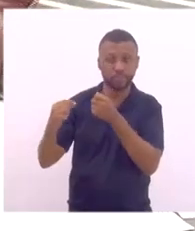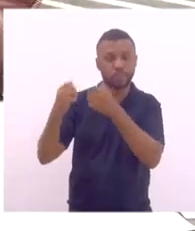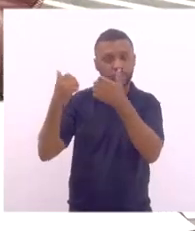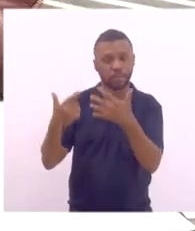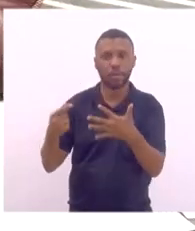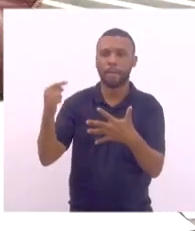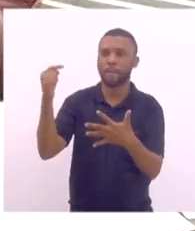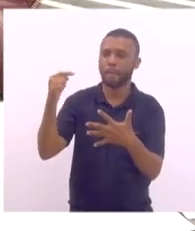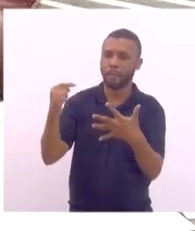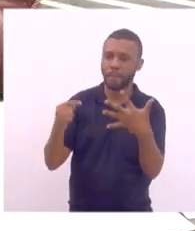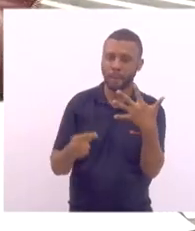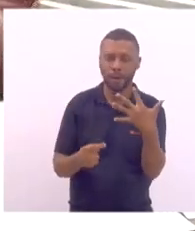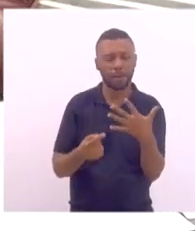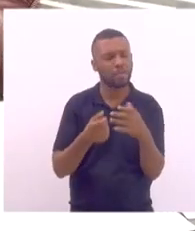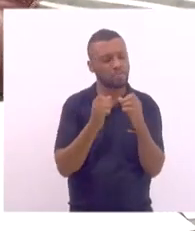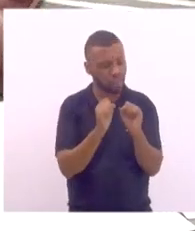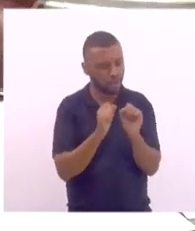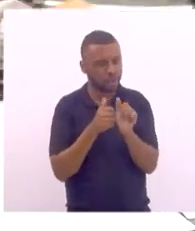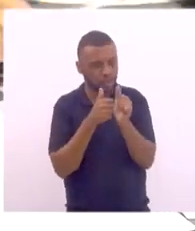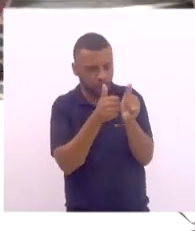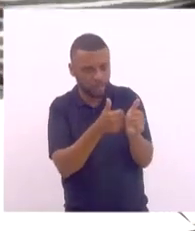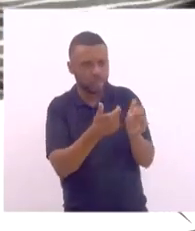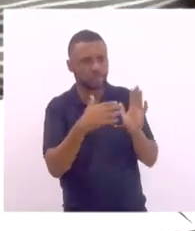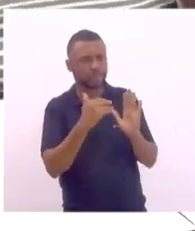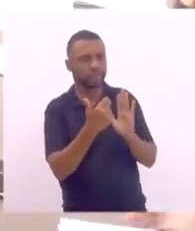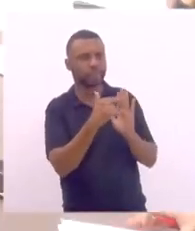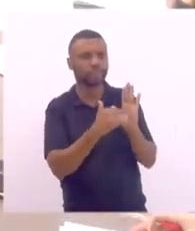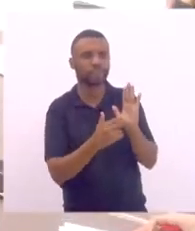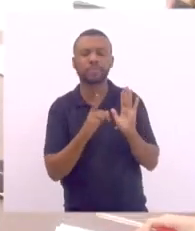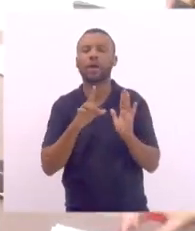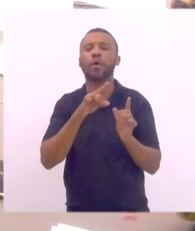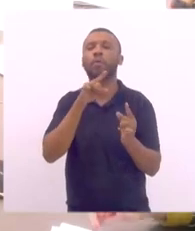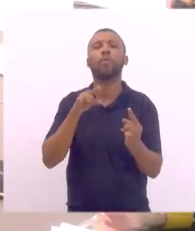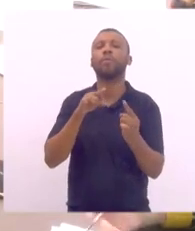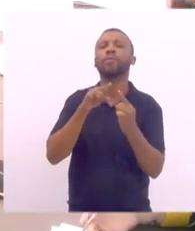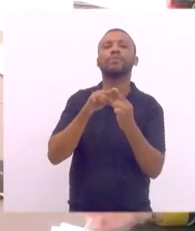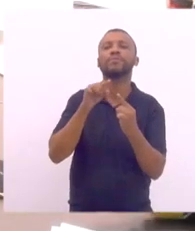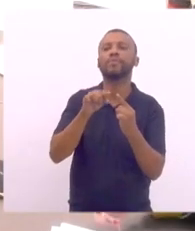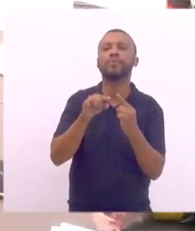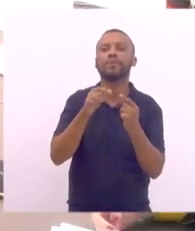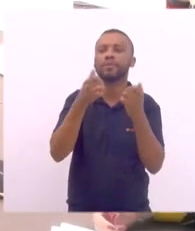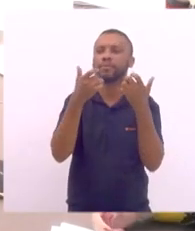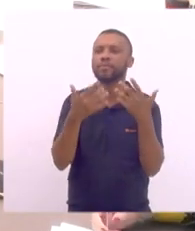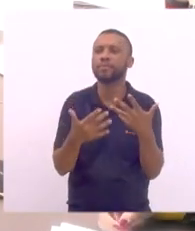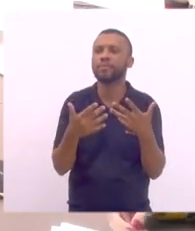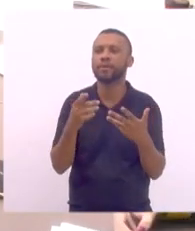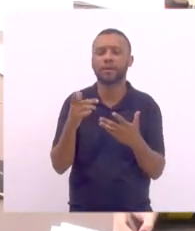quadrados. Isso. Pode ser assim, Alana, como eu disse? E aonde que está regulares? O objetivo fazendo dela, assim como o senhor